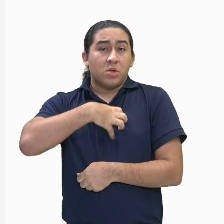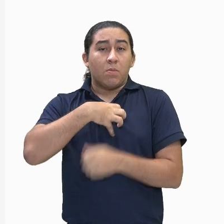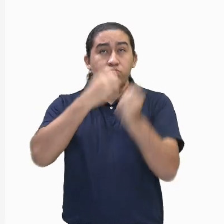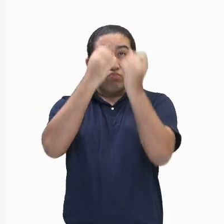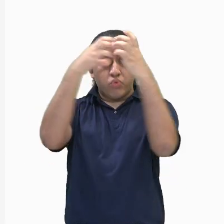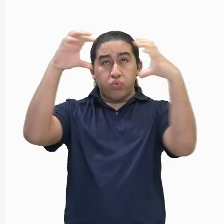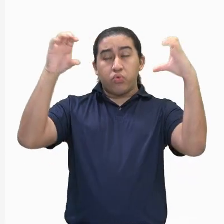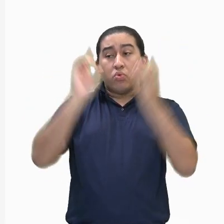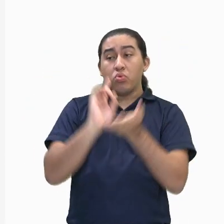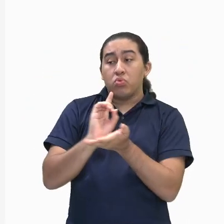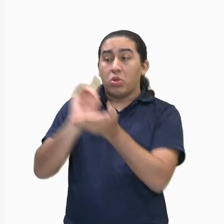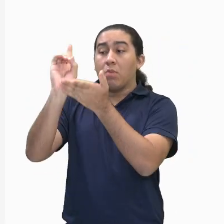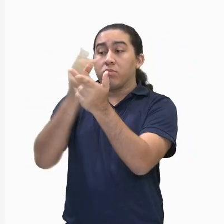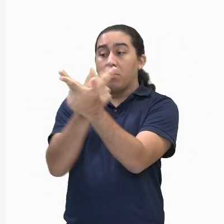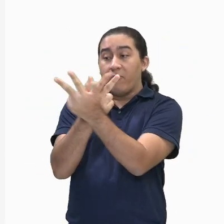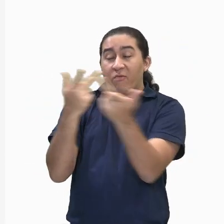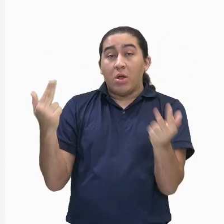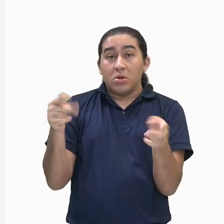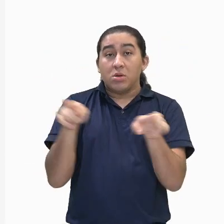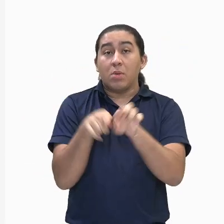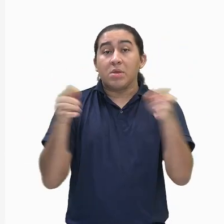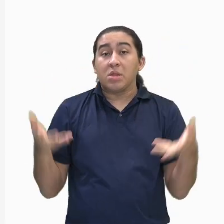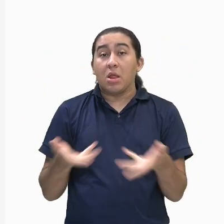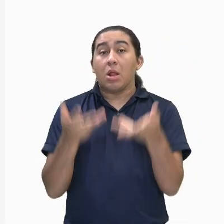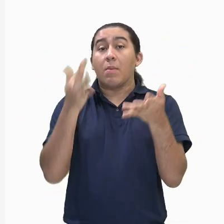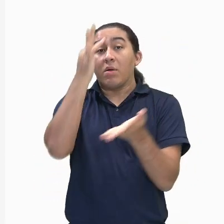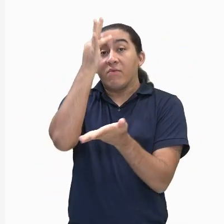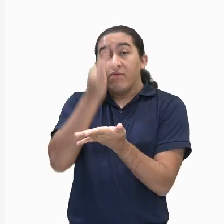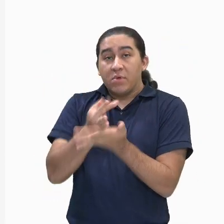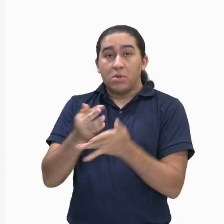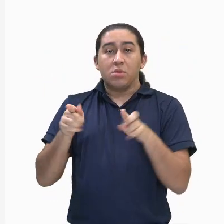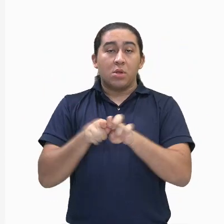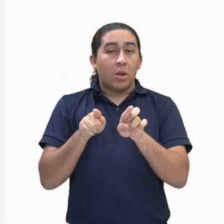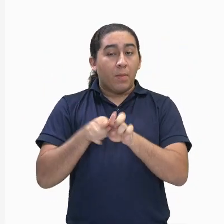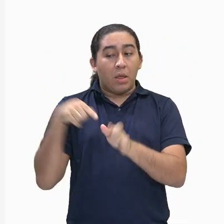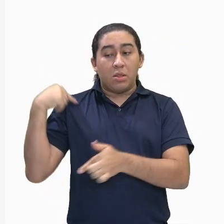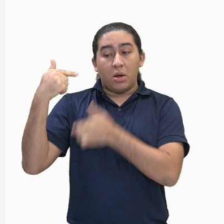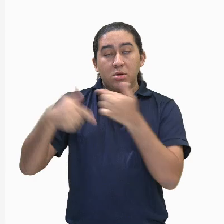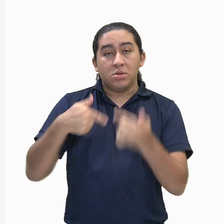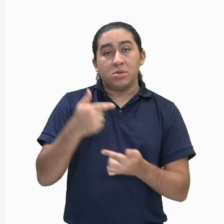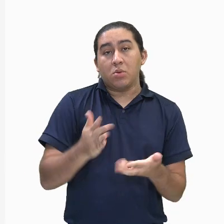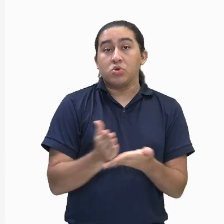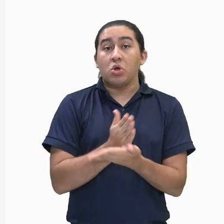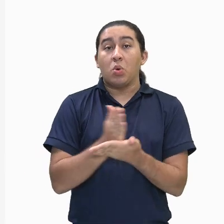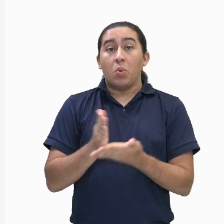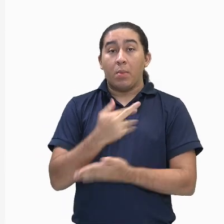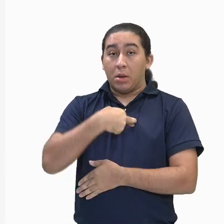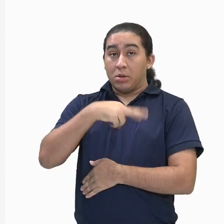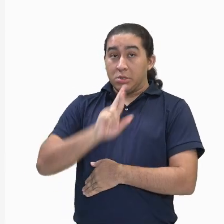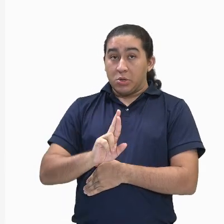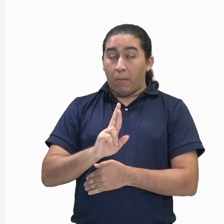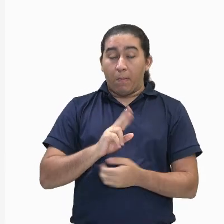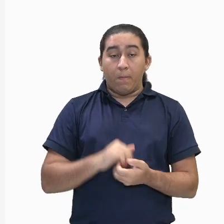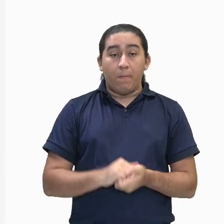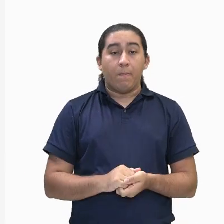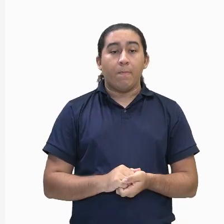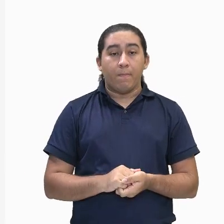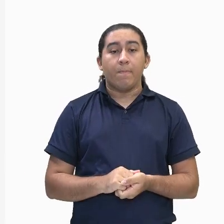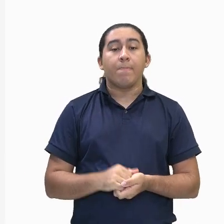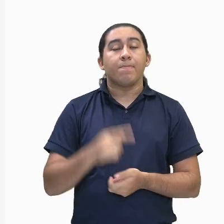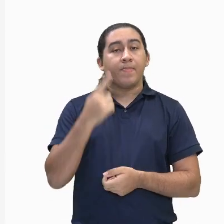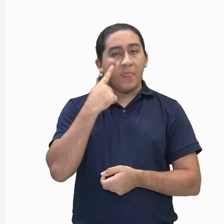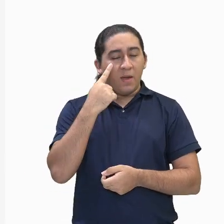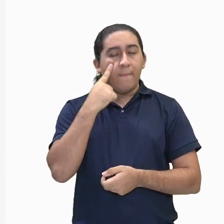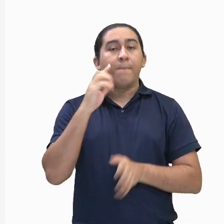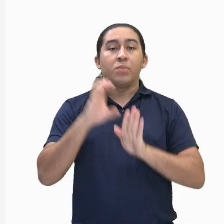espirituais e celebrar a fé e a tradição de determinada religião. Olha que